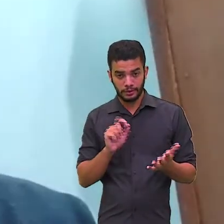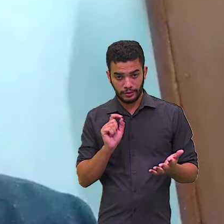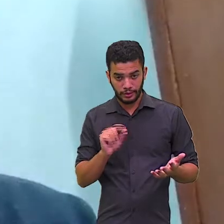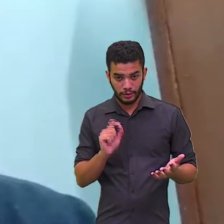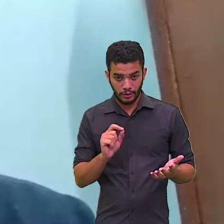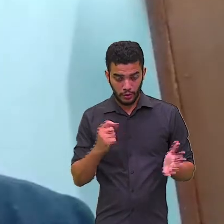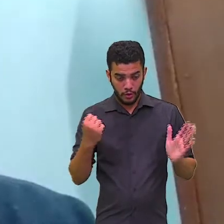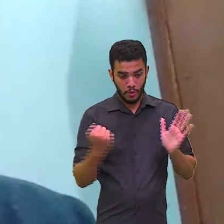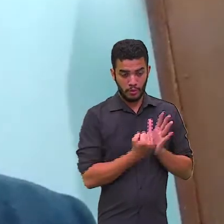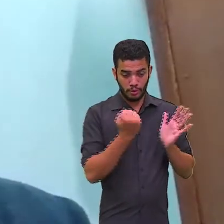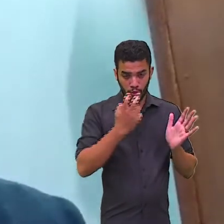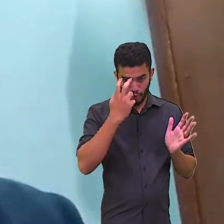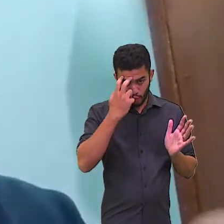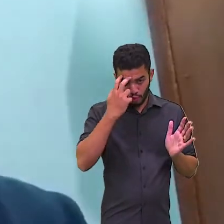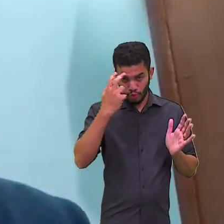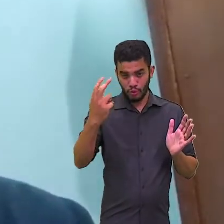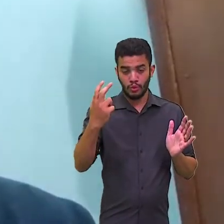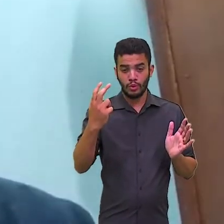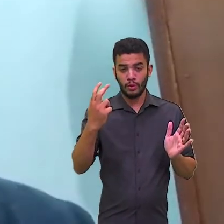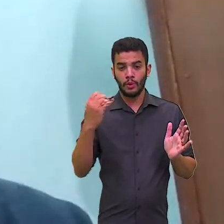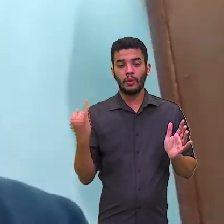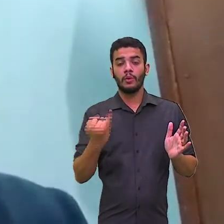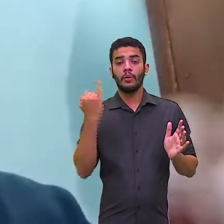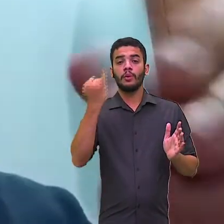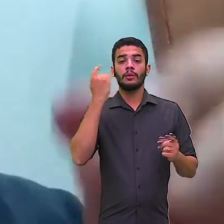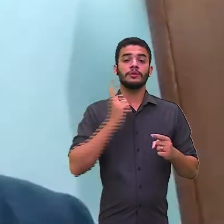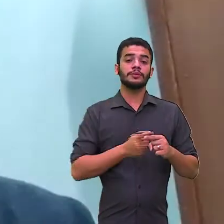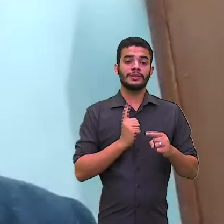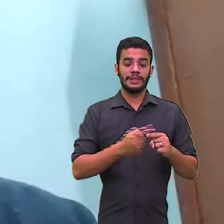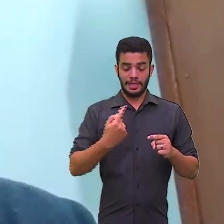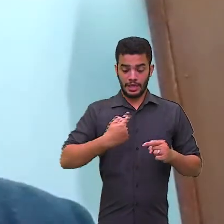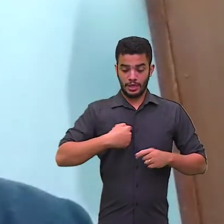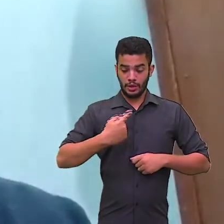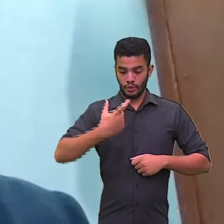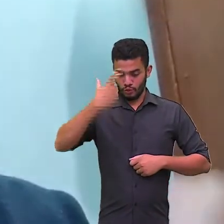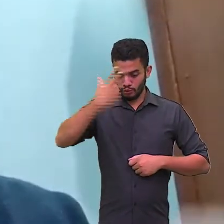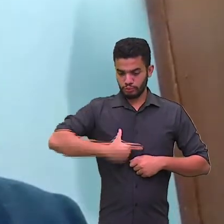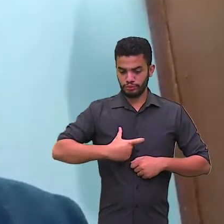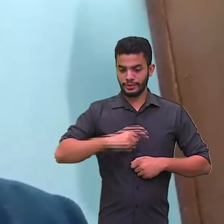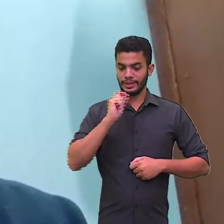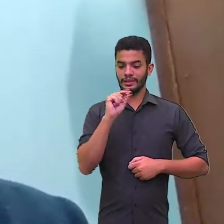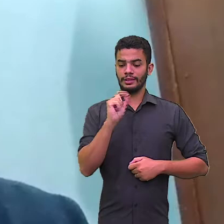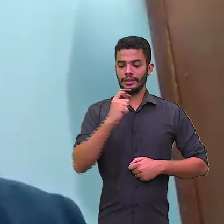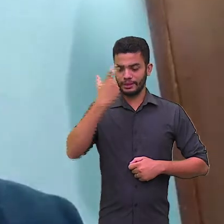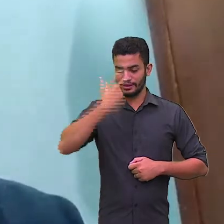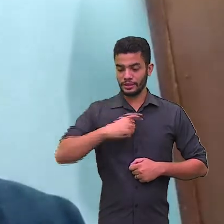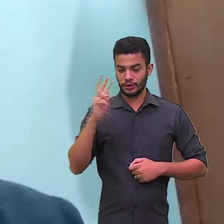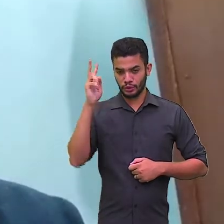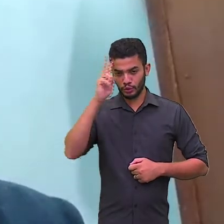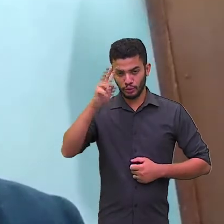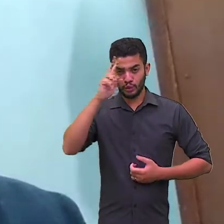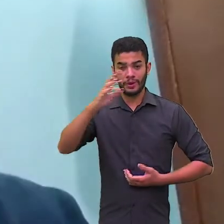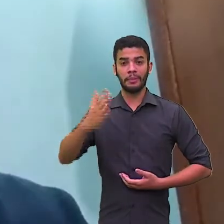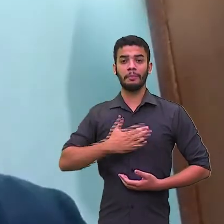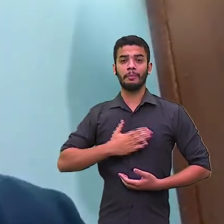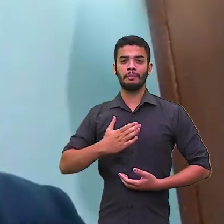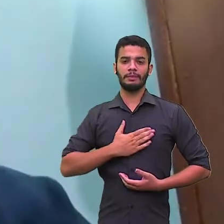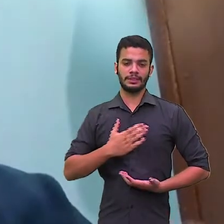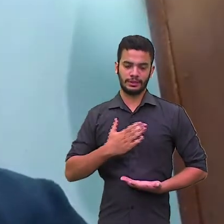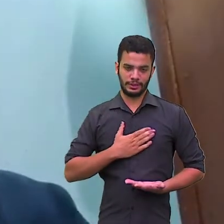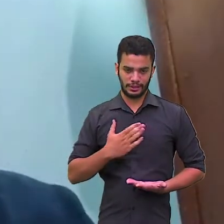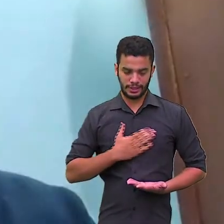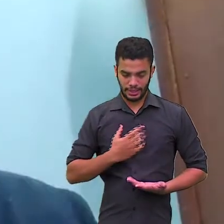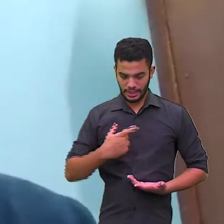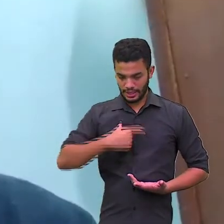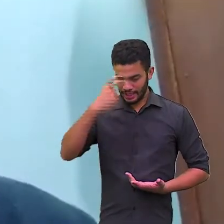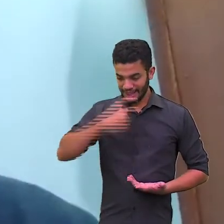um patrimônio cultural. Ou seja, eu saber quem eu sou, saber por que sou assim, saber minha história, saber minha memória e saber